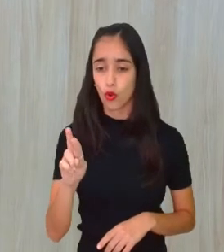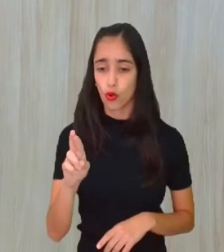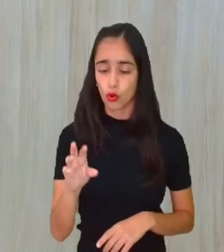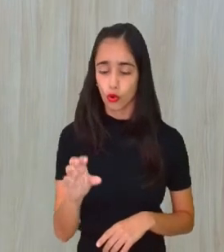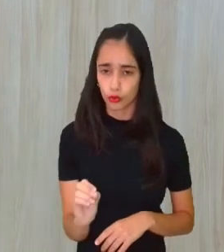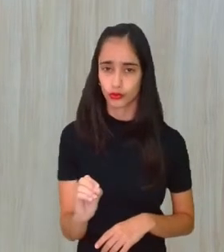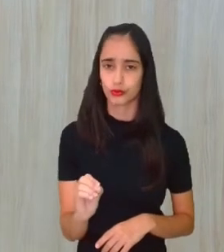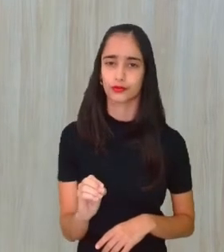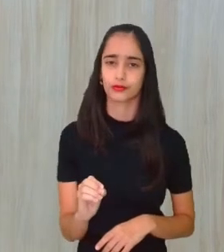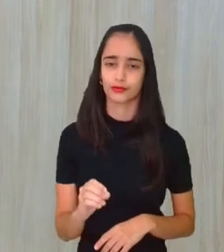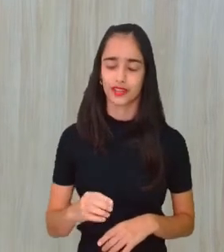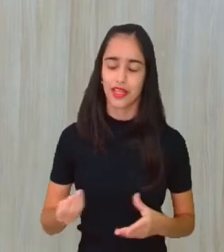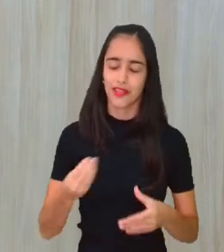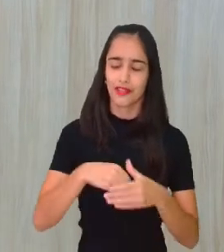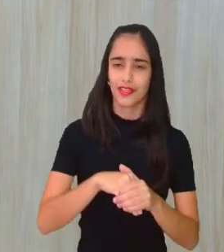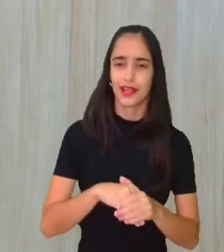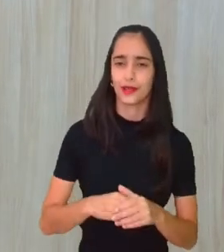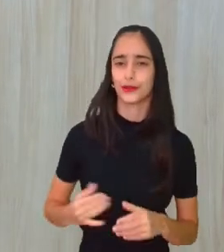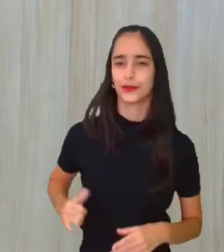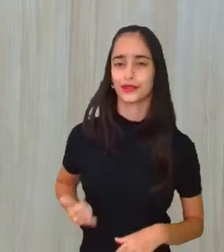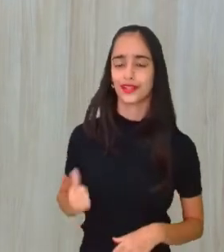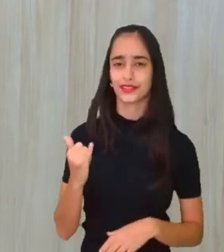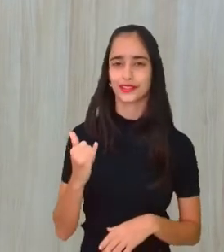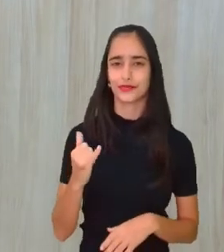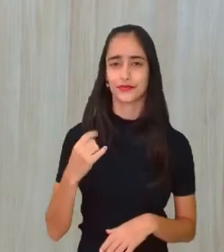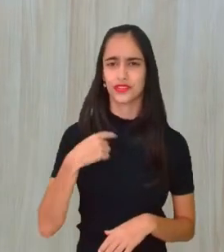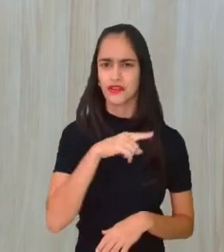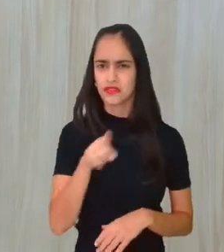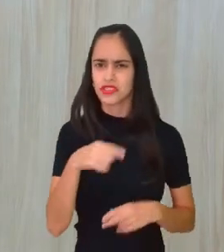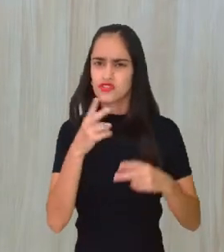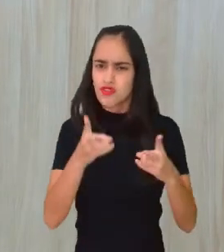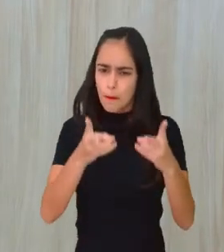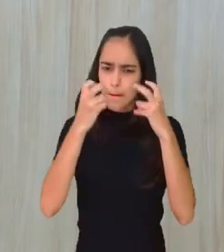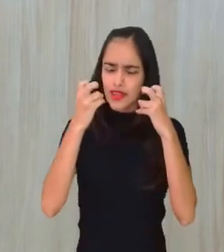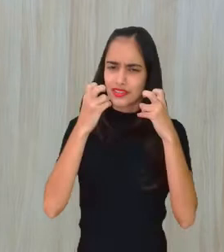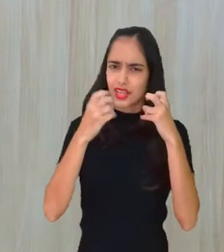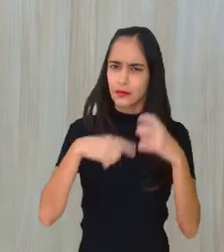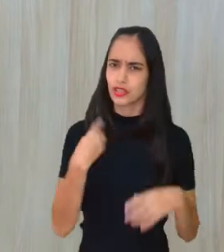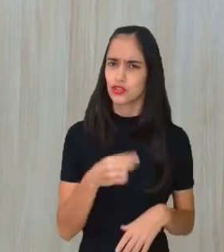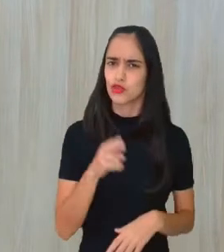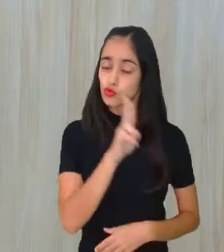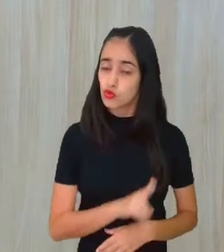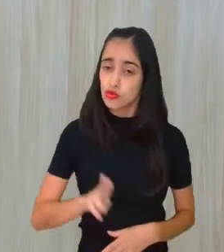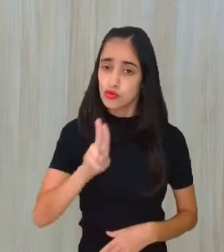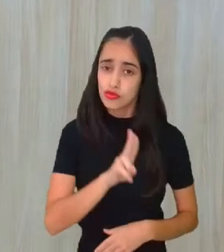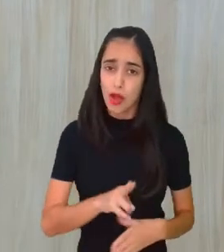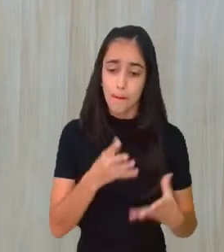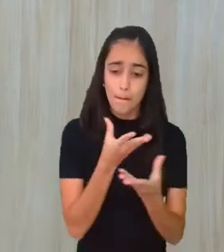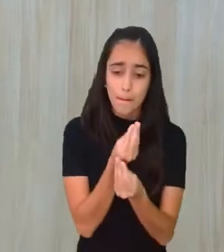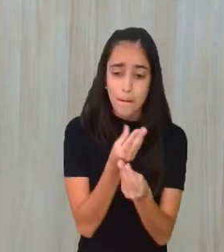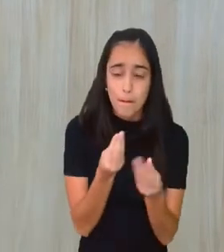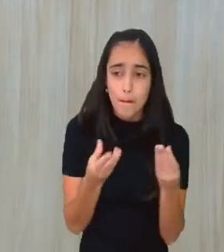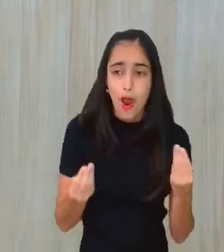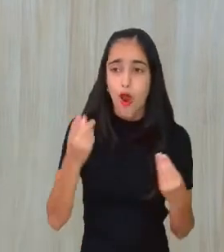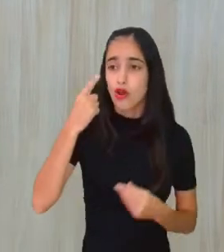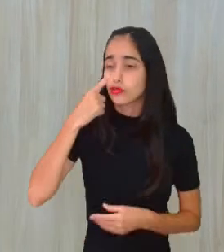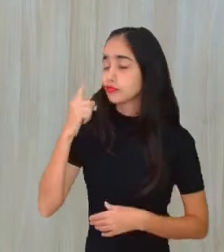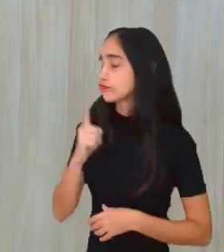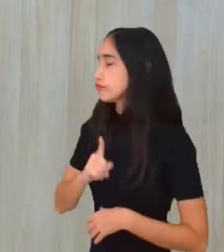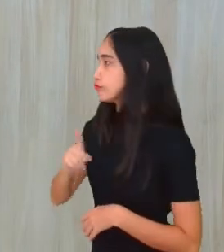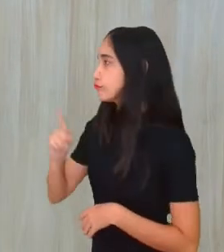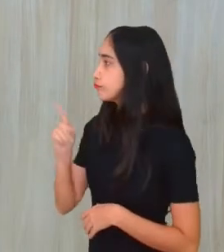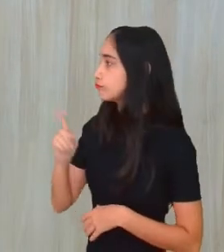elétricos. E hoje, vocês veem que o cobre ele é muito utilizado. Quando você vai usar, eu botei na imagem aí uma borracha, que